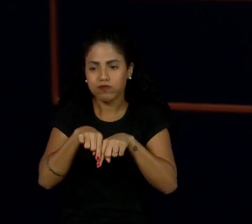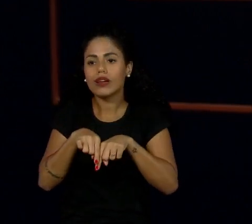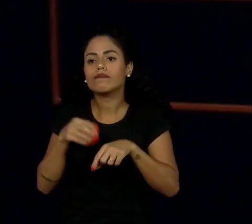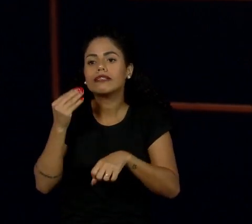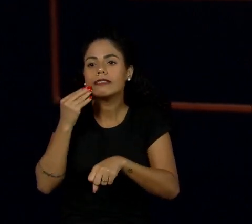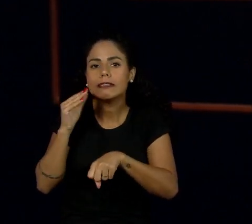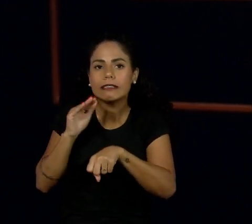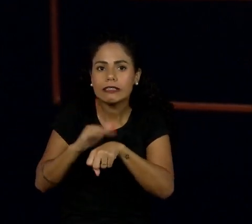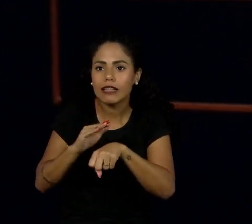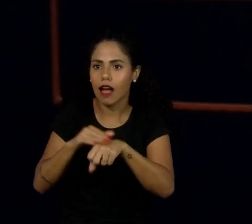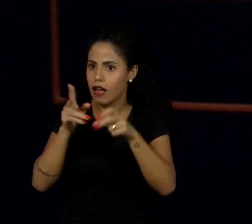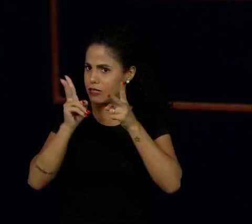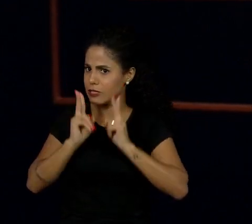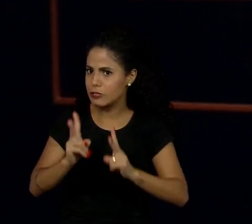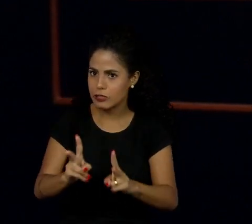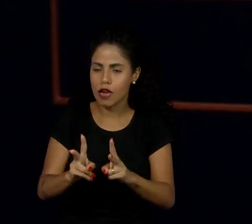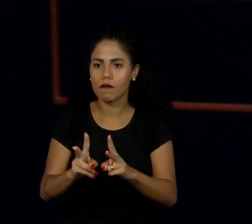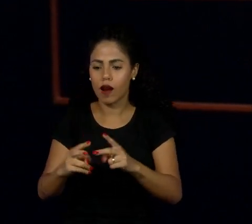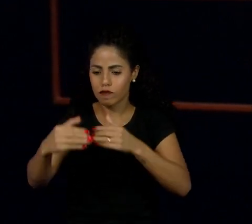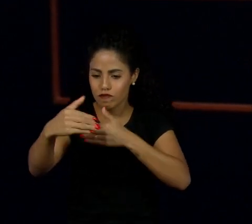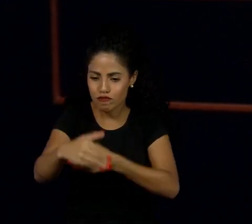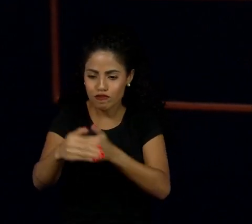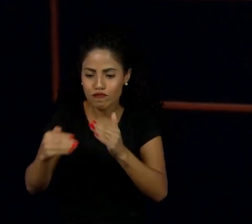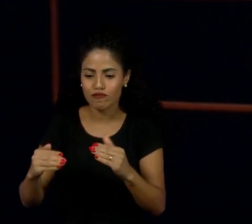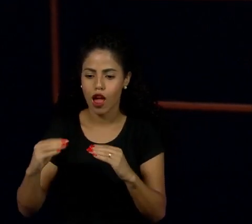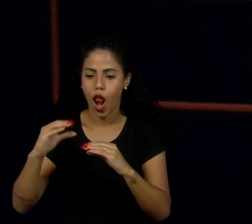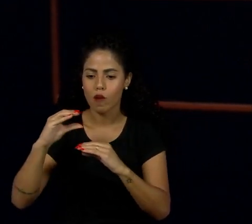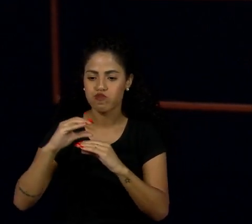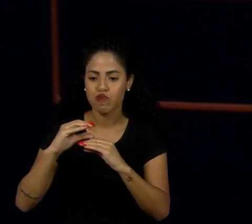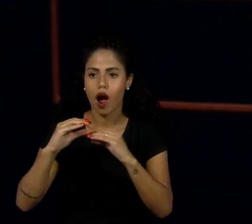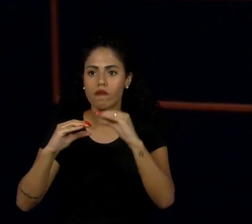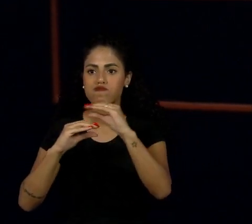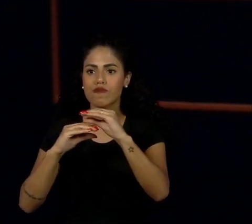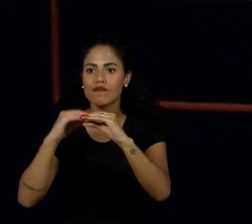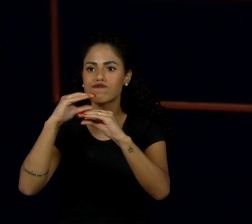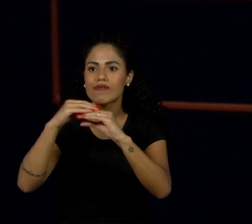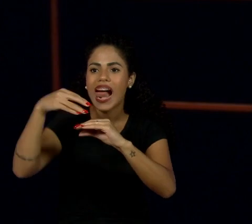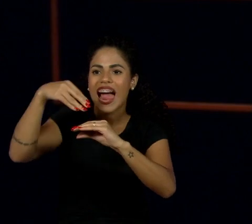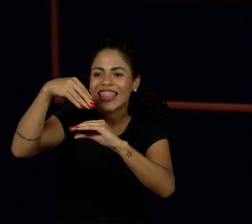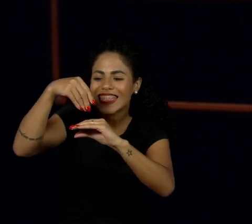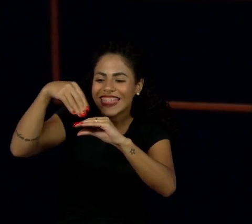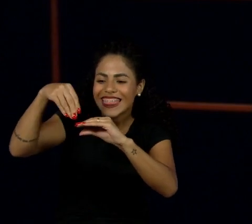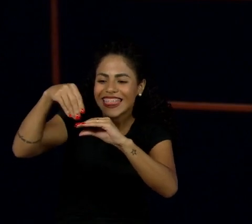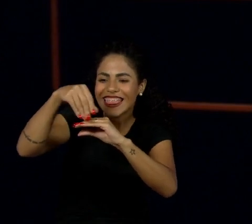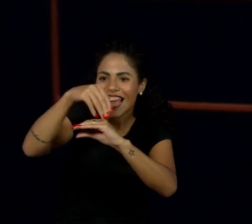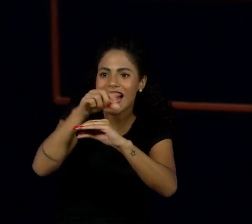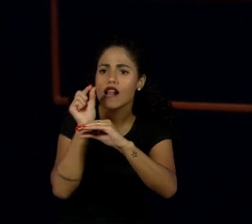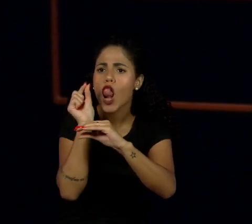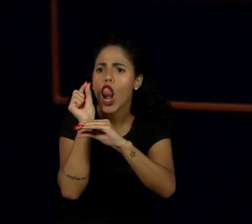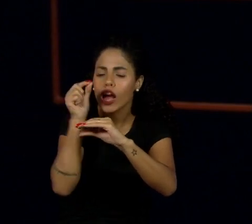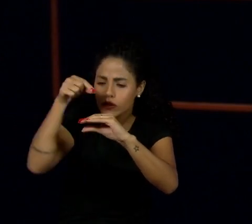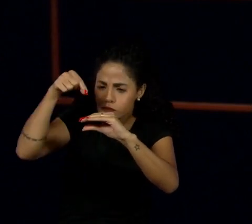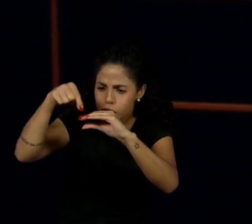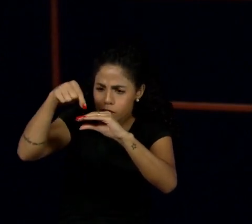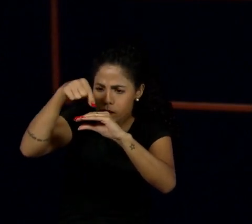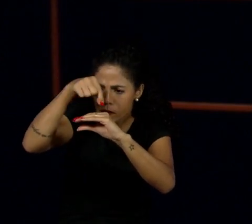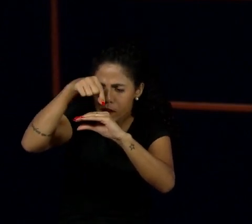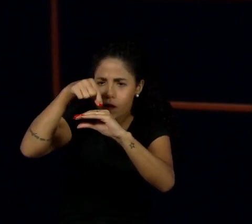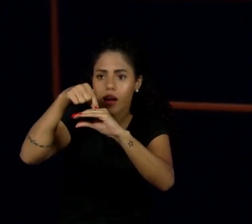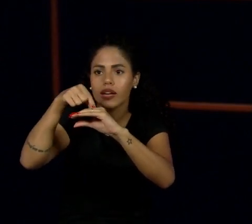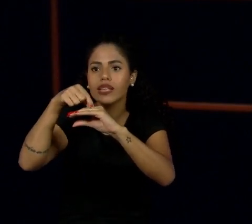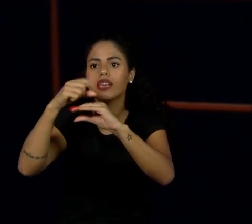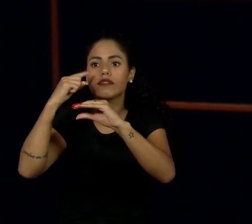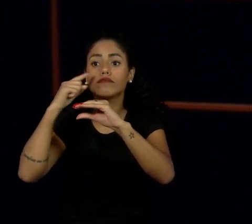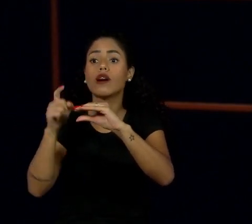e eu punha tijolinho com a madeirinha em cima e punha uma bacia com terra e punha as sementes aqui em cima. Conforme,